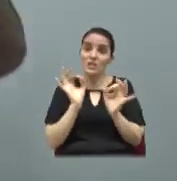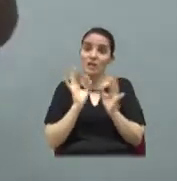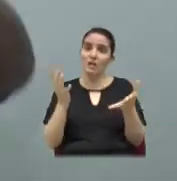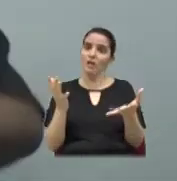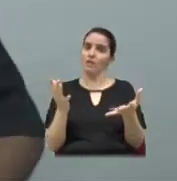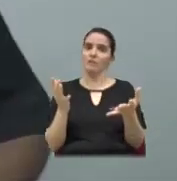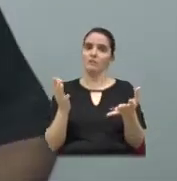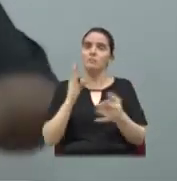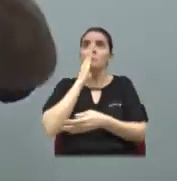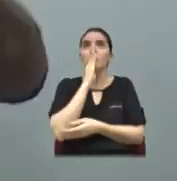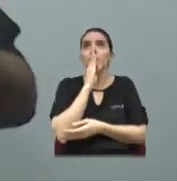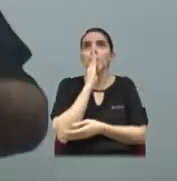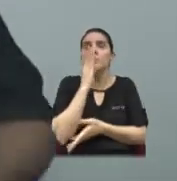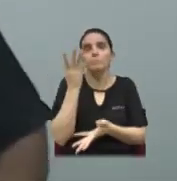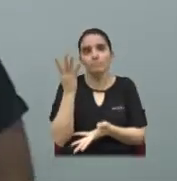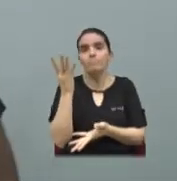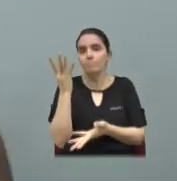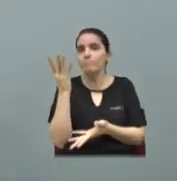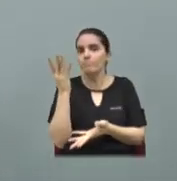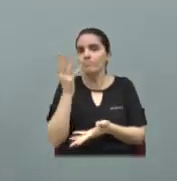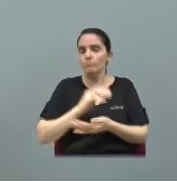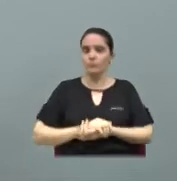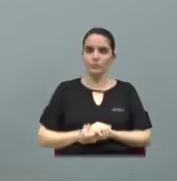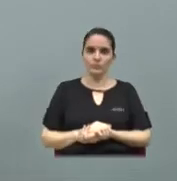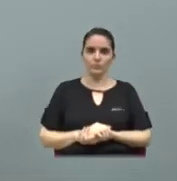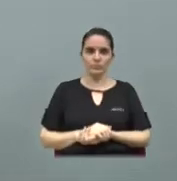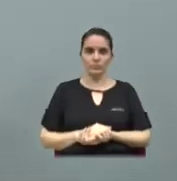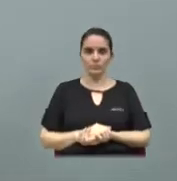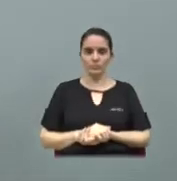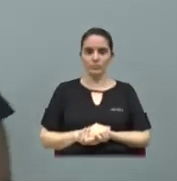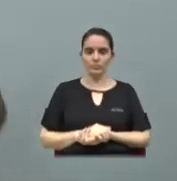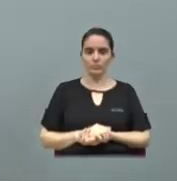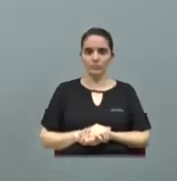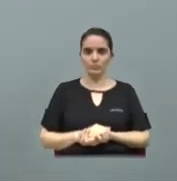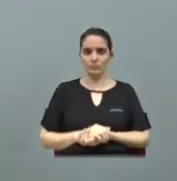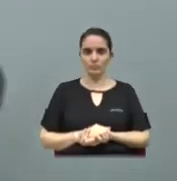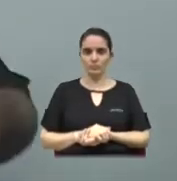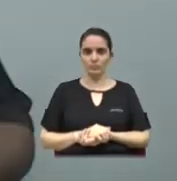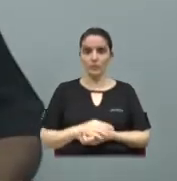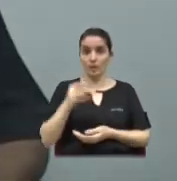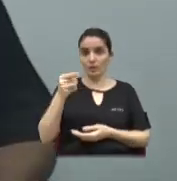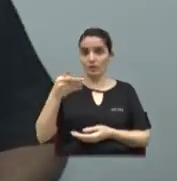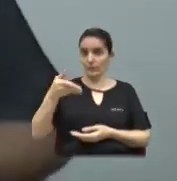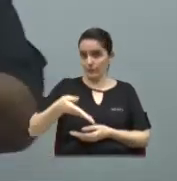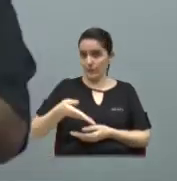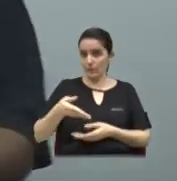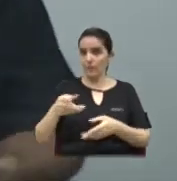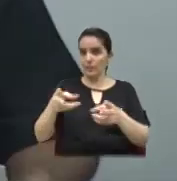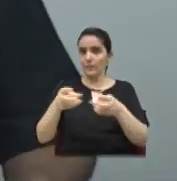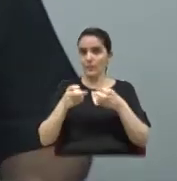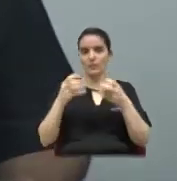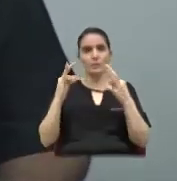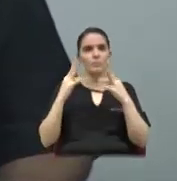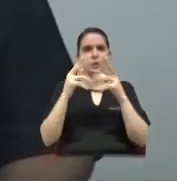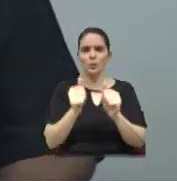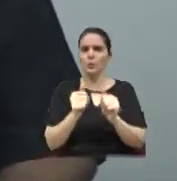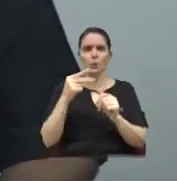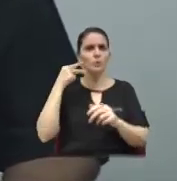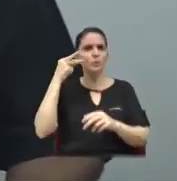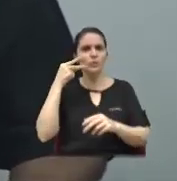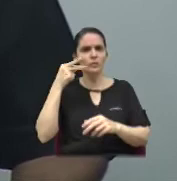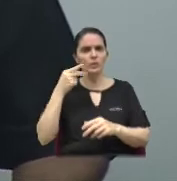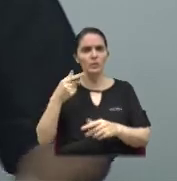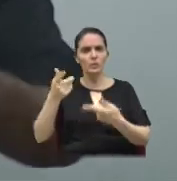nós não estávamos afinco falando sobre o assunto. E aqui percebe que todos os vereadores é contra mesmo aquele